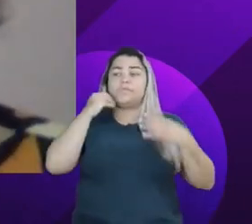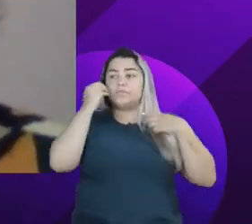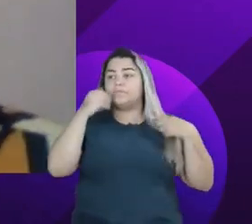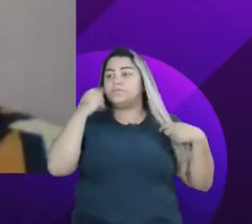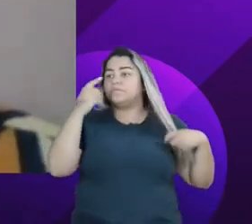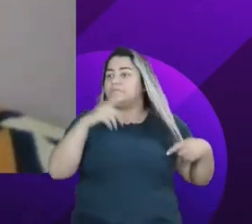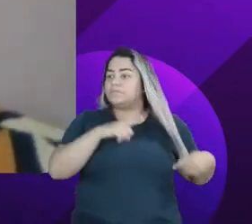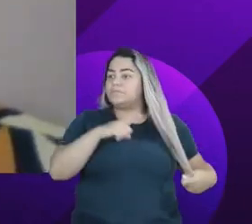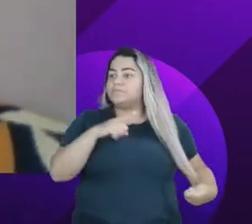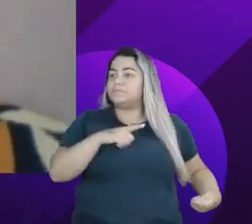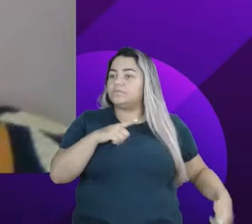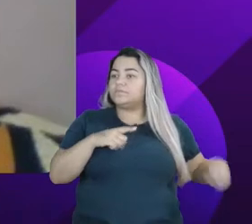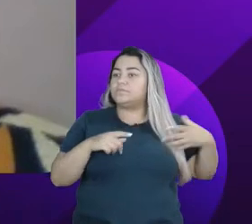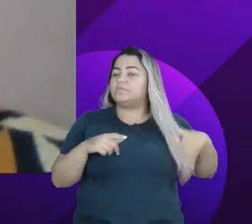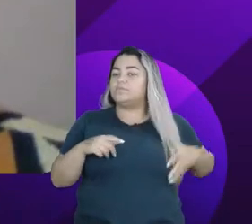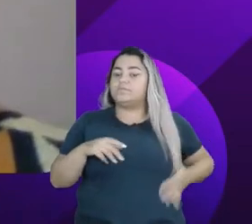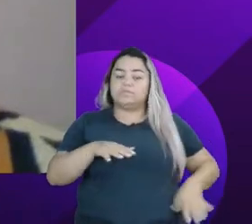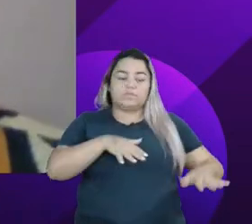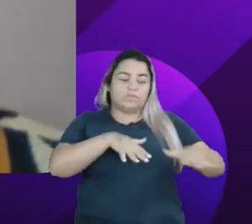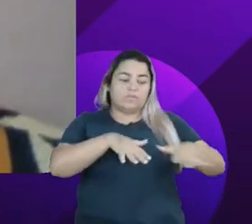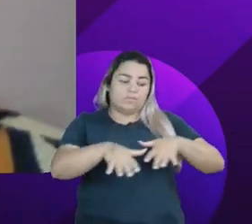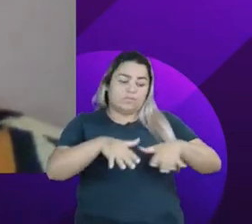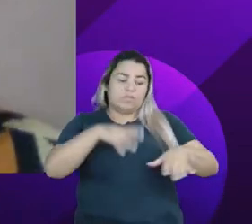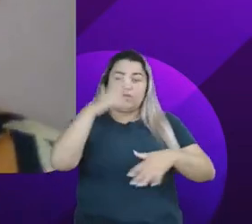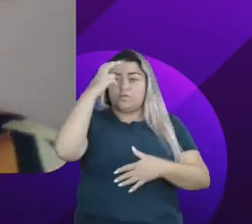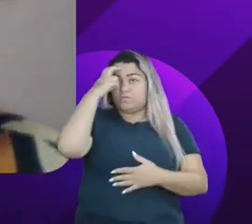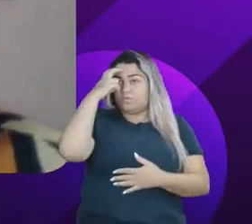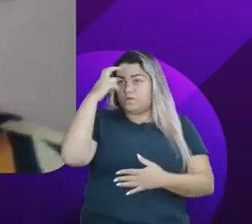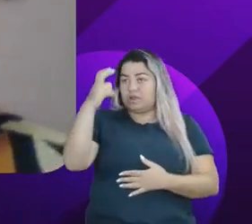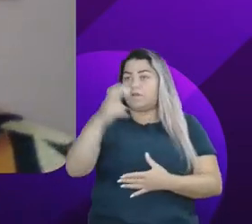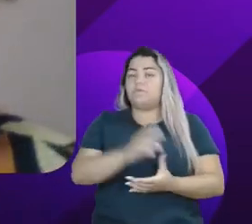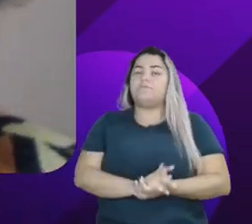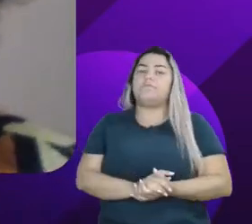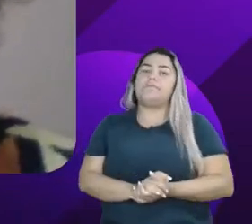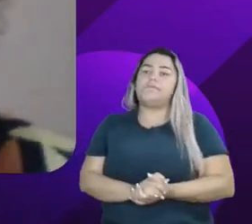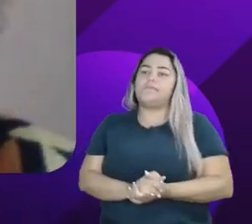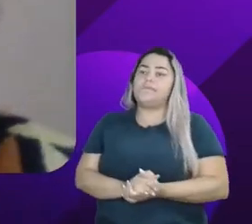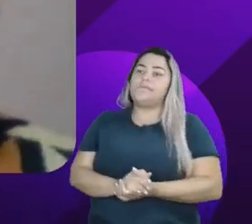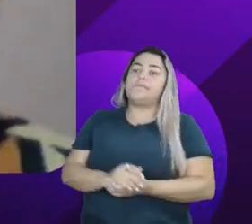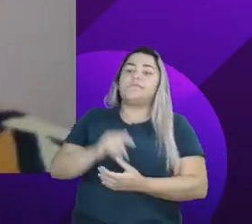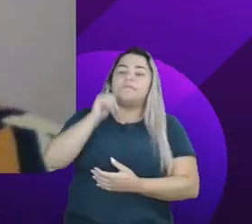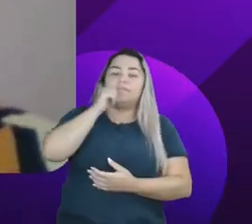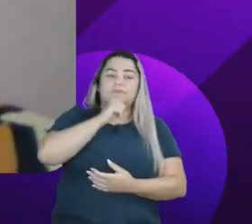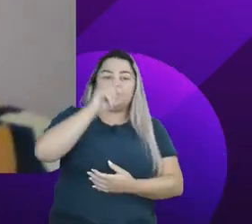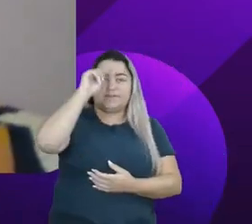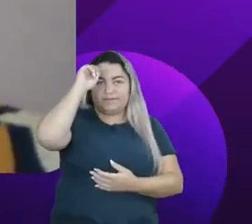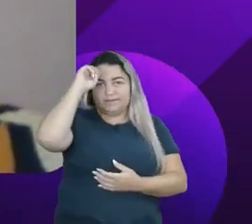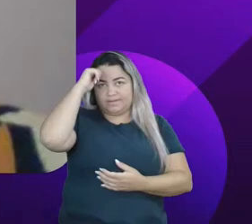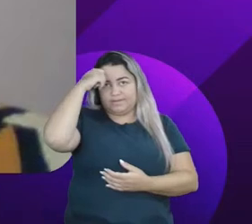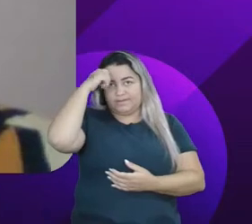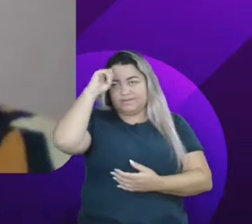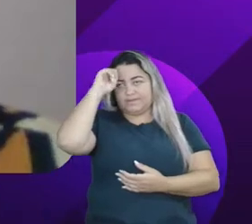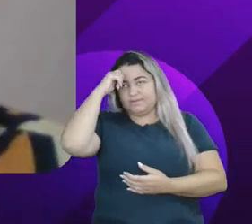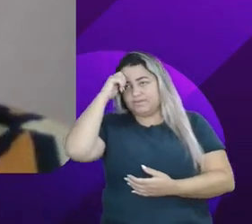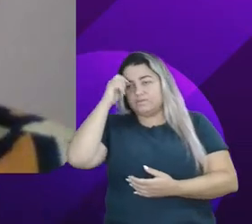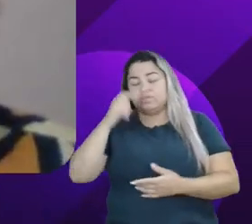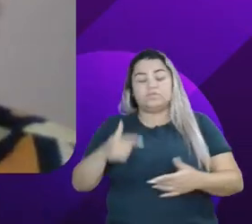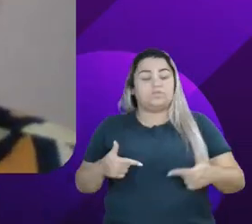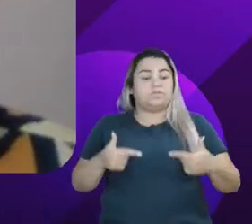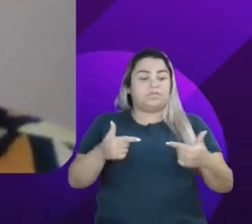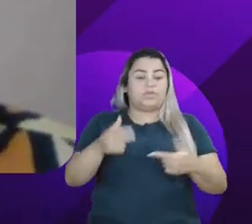dos movimentos, do movimento cultural, sou, como mulher negra, sou uma